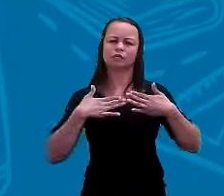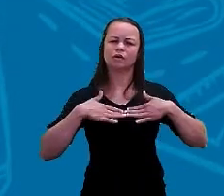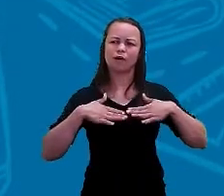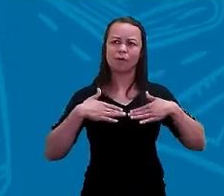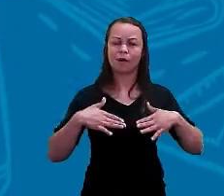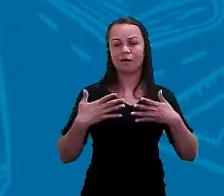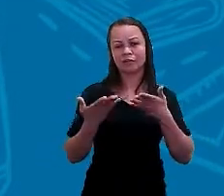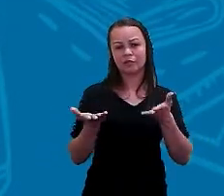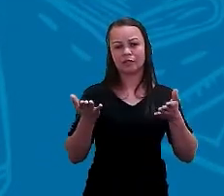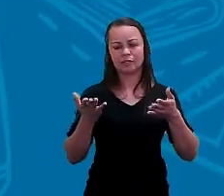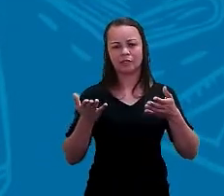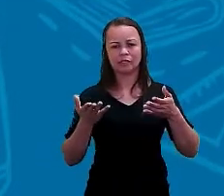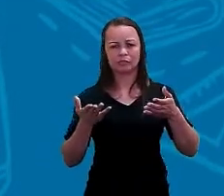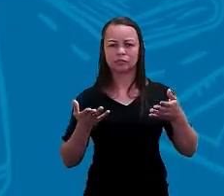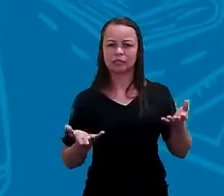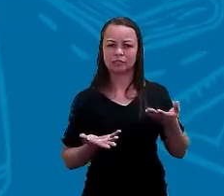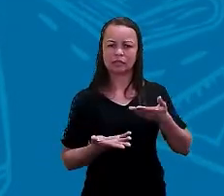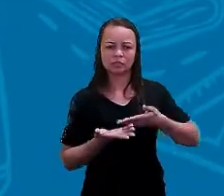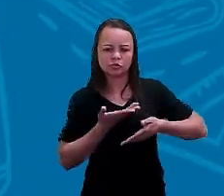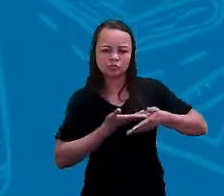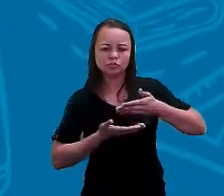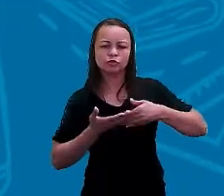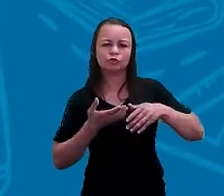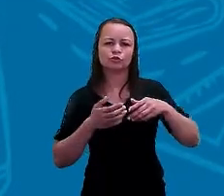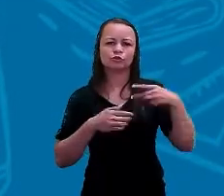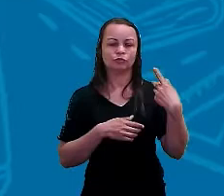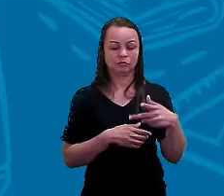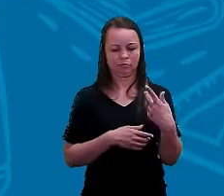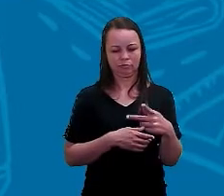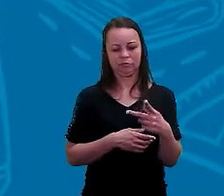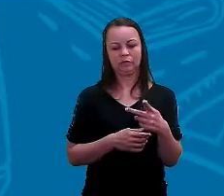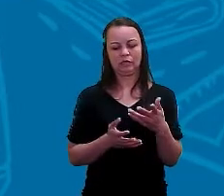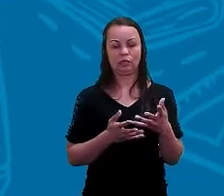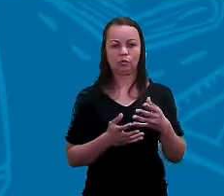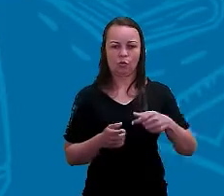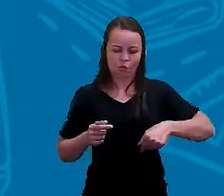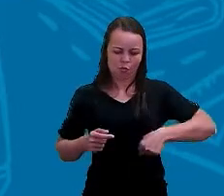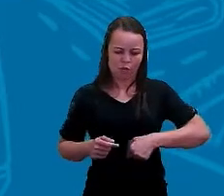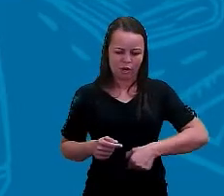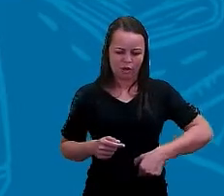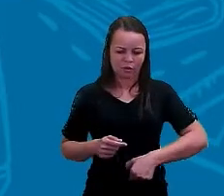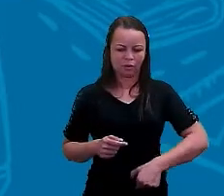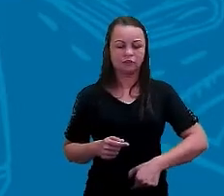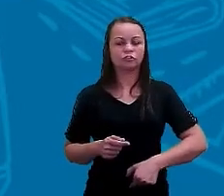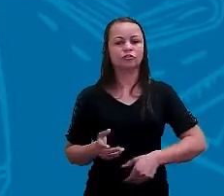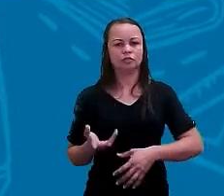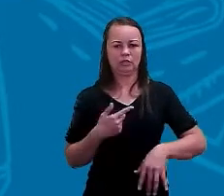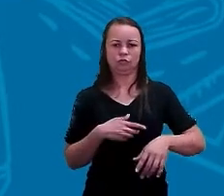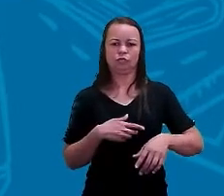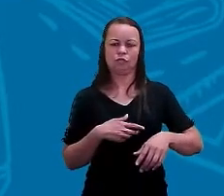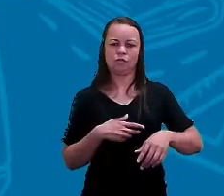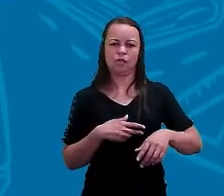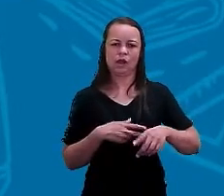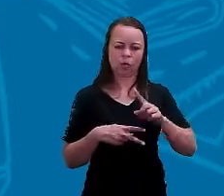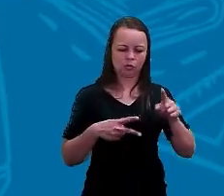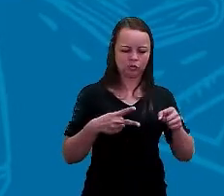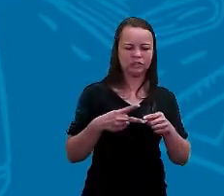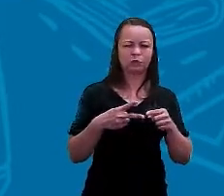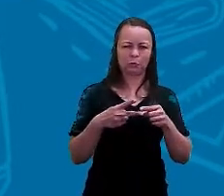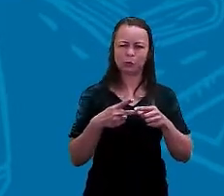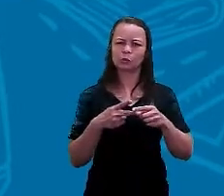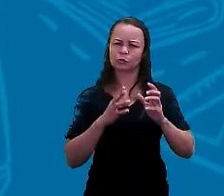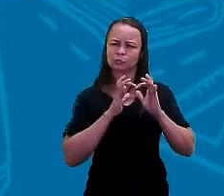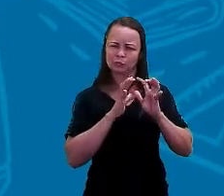dentro da sua estrutura e apresentação celular, o nosso intestino é o nosso segundo cérebro. Só para vocês terem uma ideia,